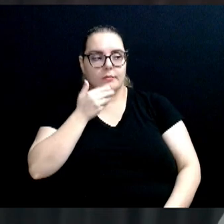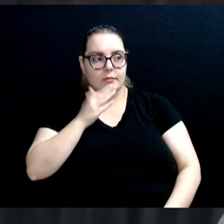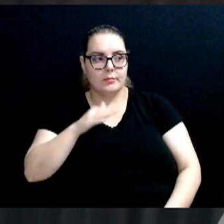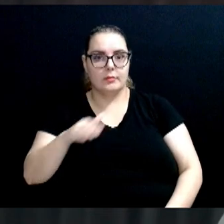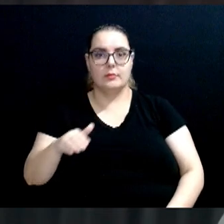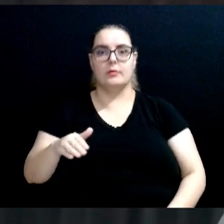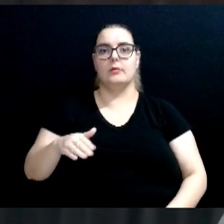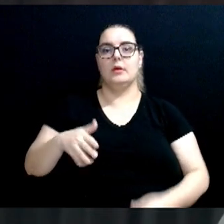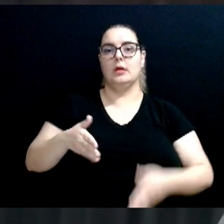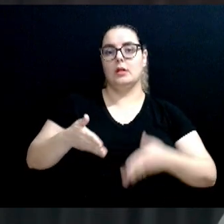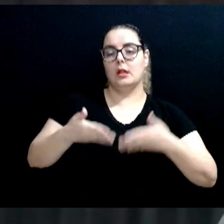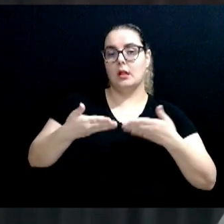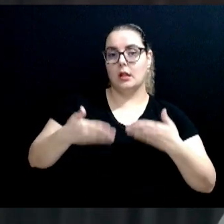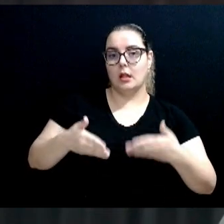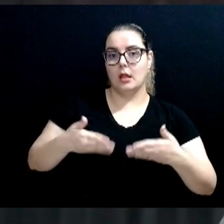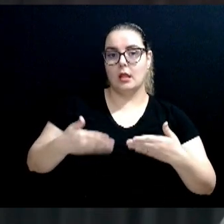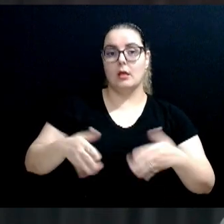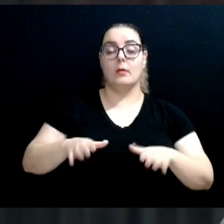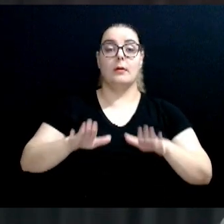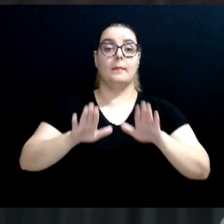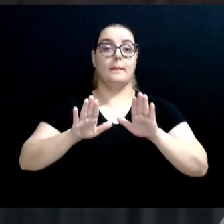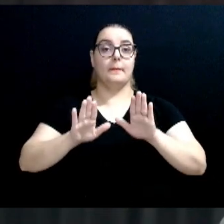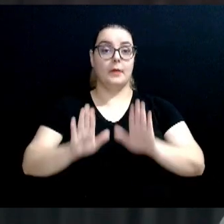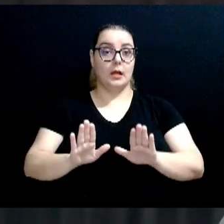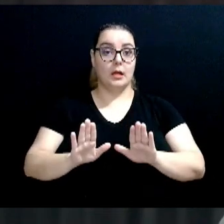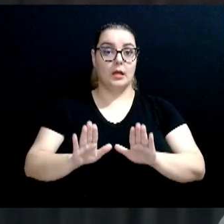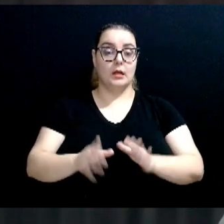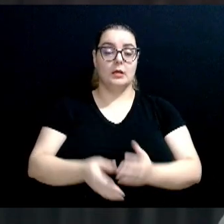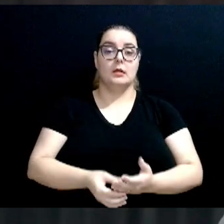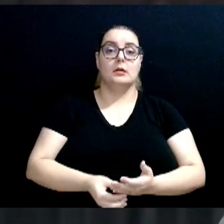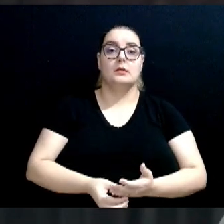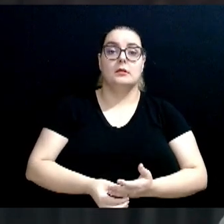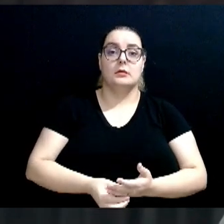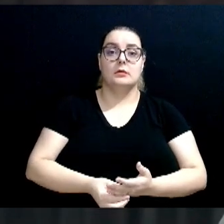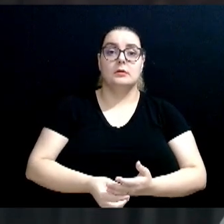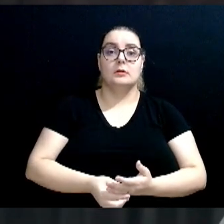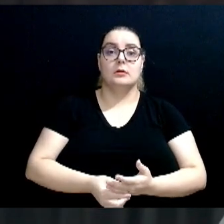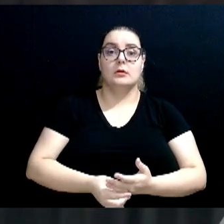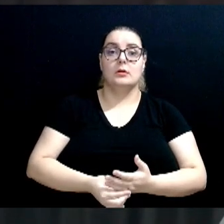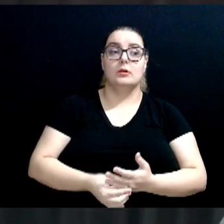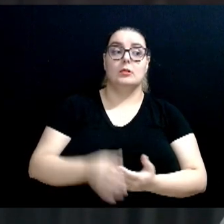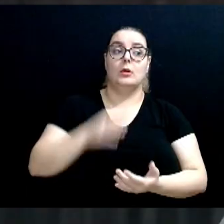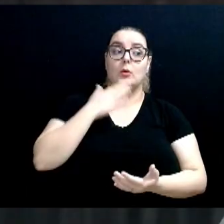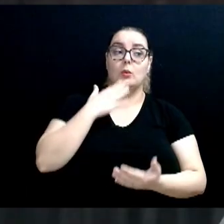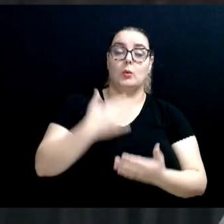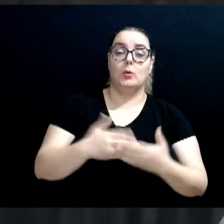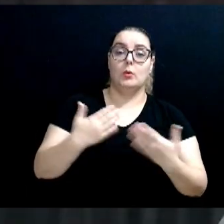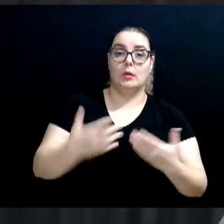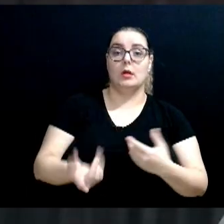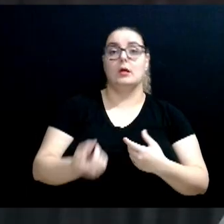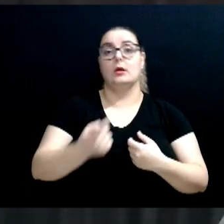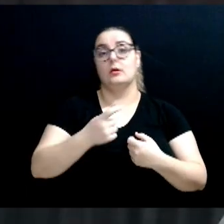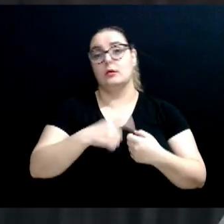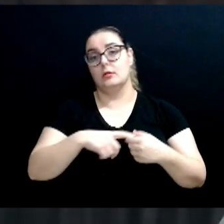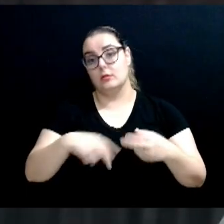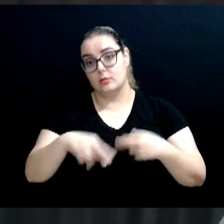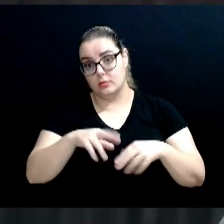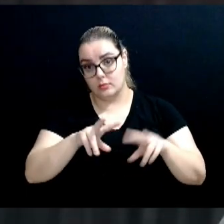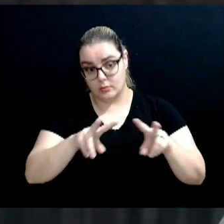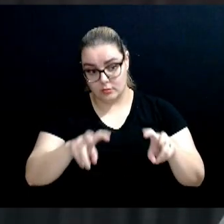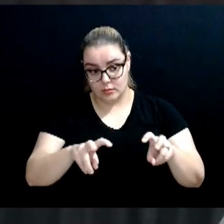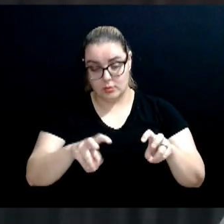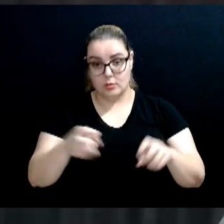suave. No entanto, o que mais assim assusta, e aí mais uma vez a gente volta na questão do quanto que ela envolve, a mentira